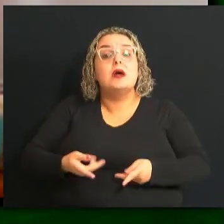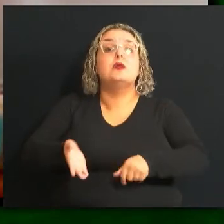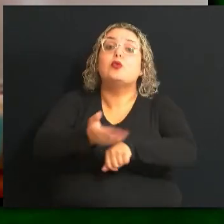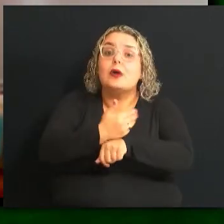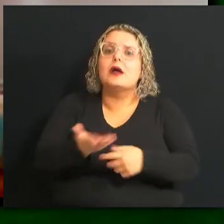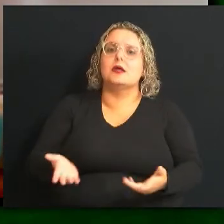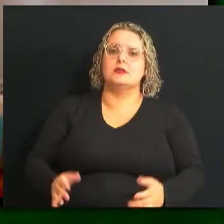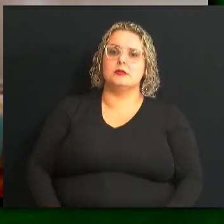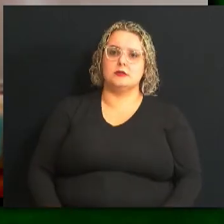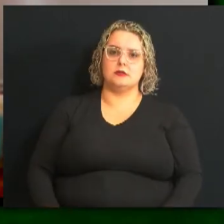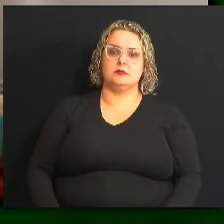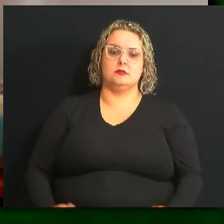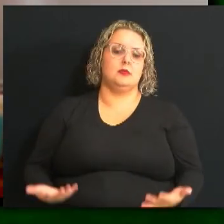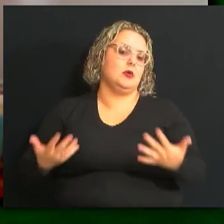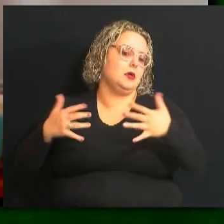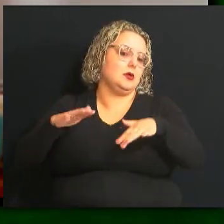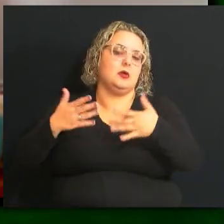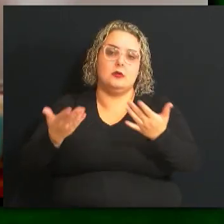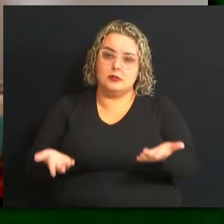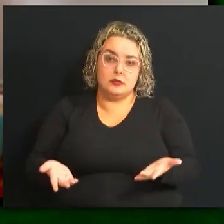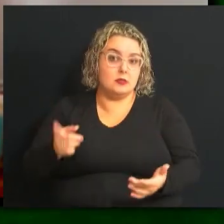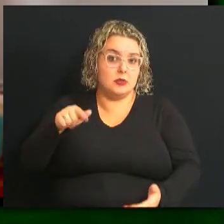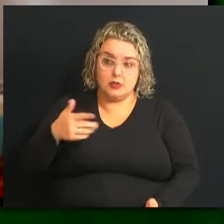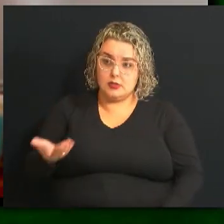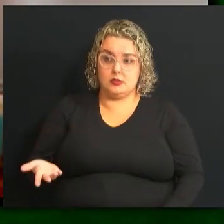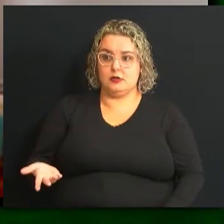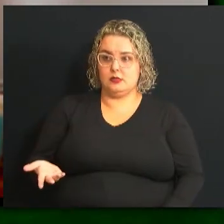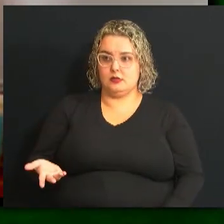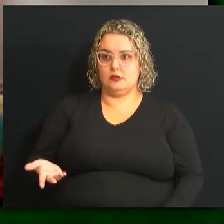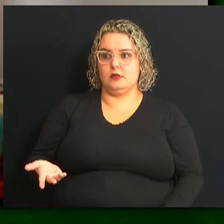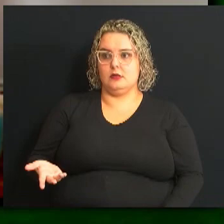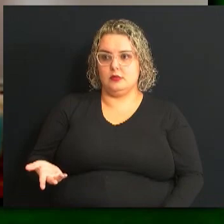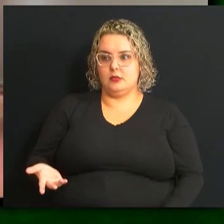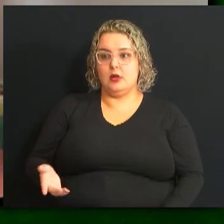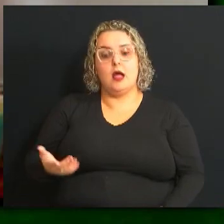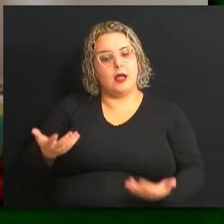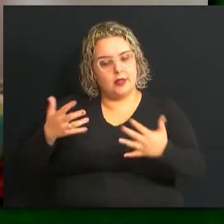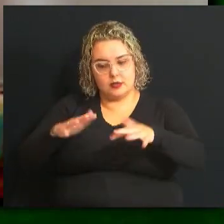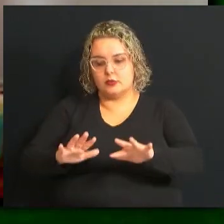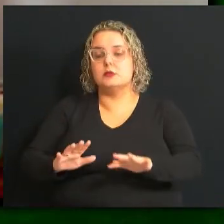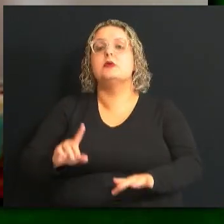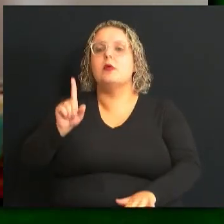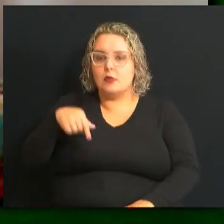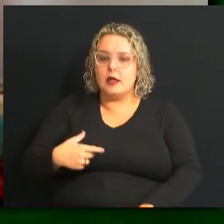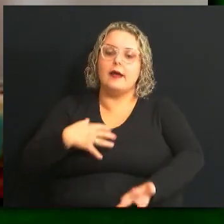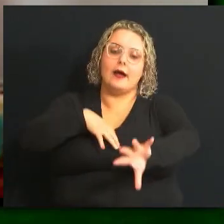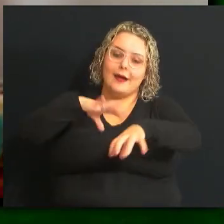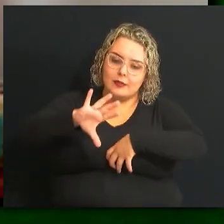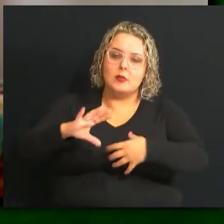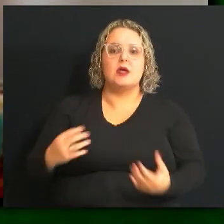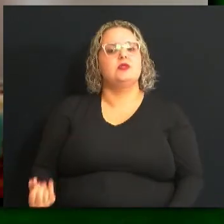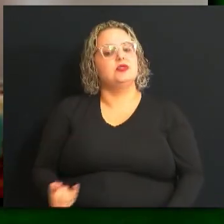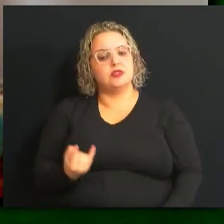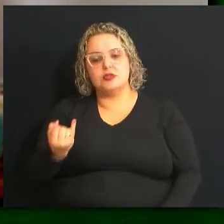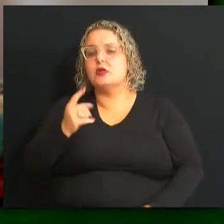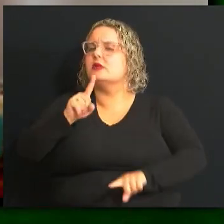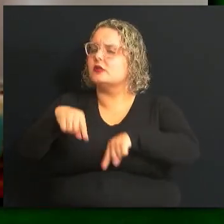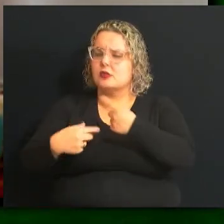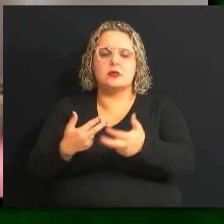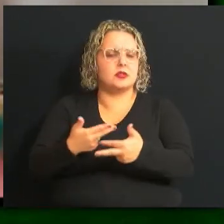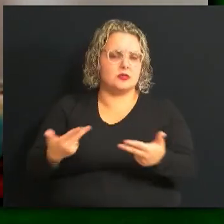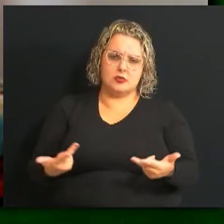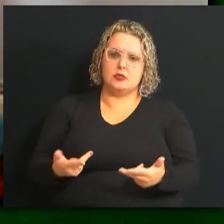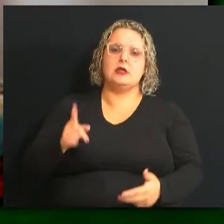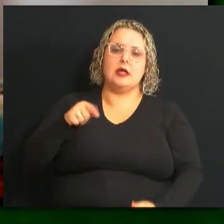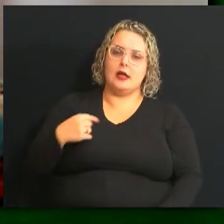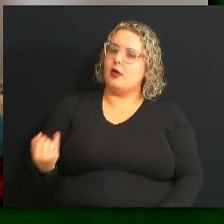E a inclusão é assim, é a bala de prata para que isso aconteça, entre outras coisas, né? Mas, enfim,